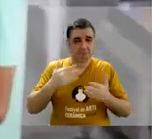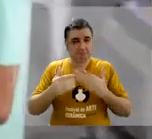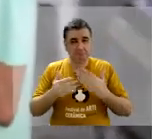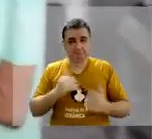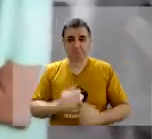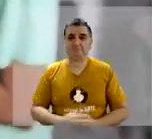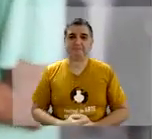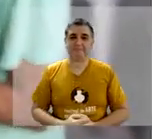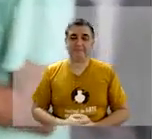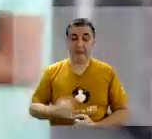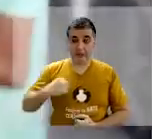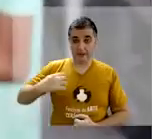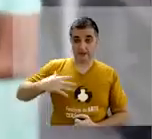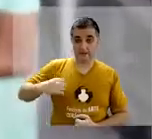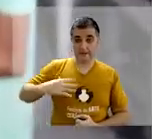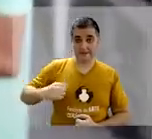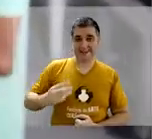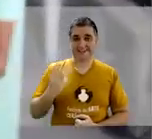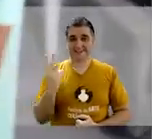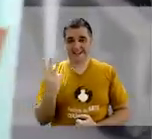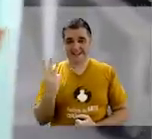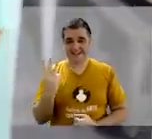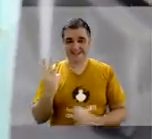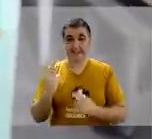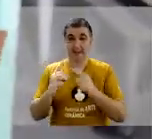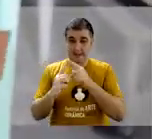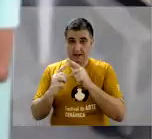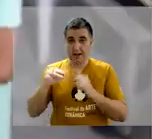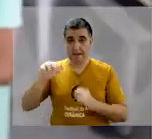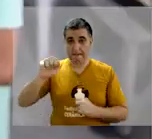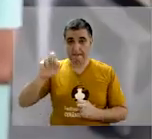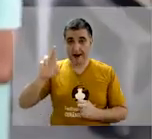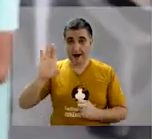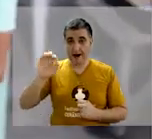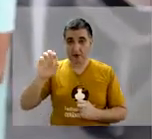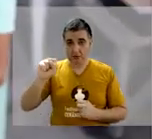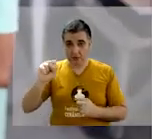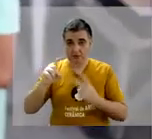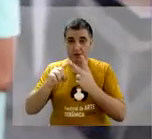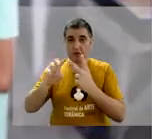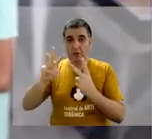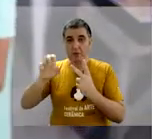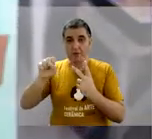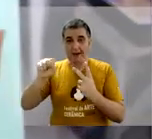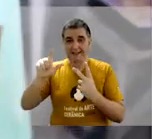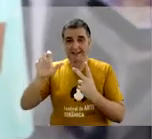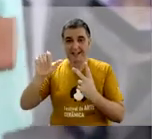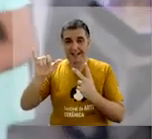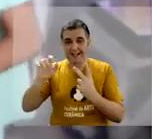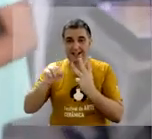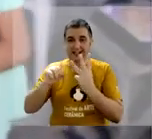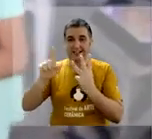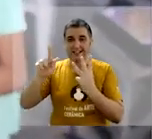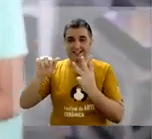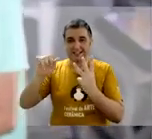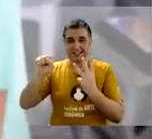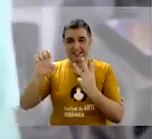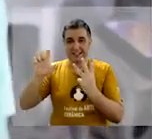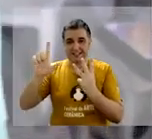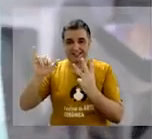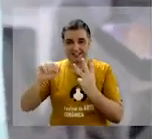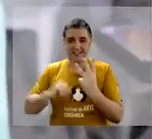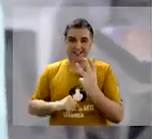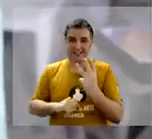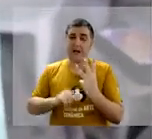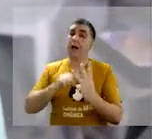Tem 3 filhos. Um chama Marcos, o Eric e a Gisele. Assim, eles todos são estudados, todos já tem outras profissões.